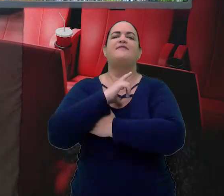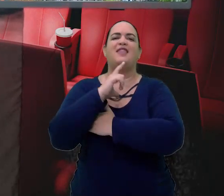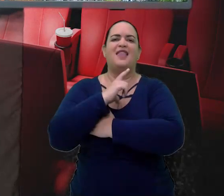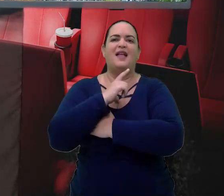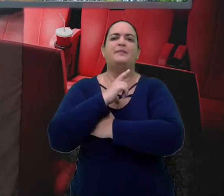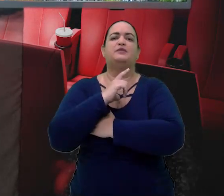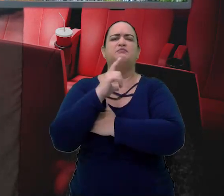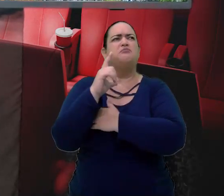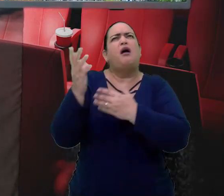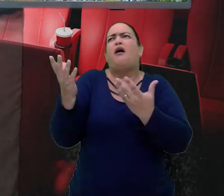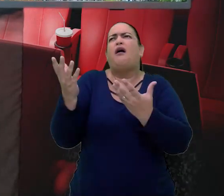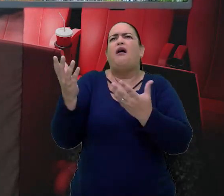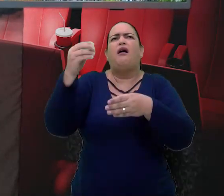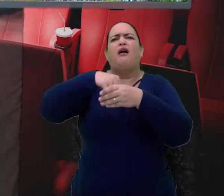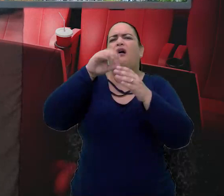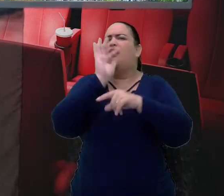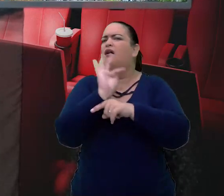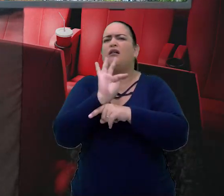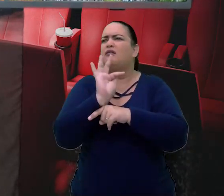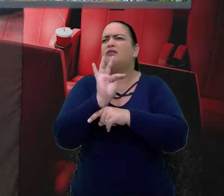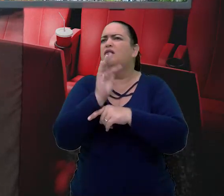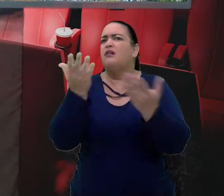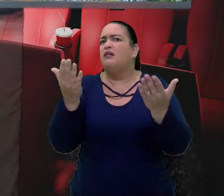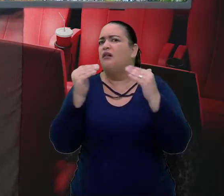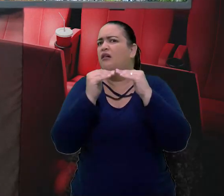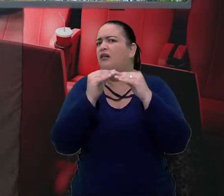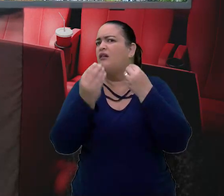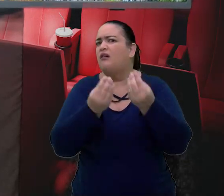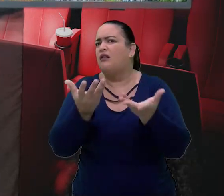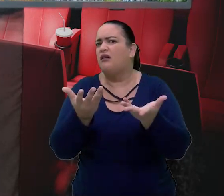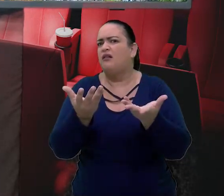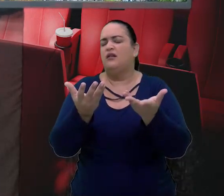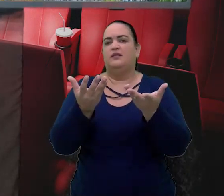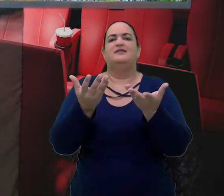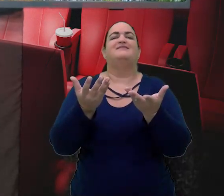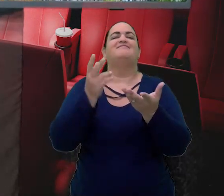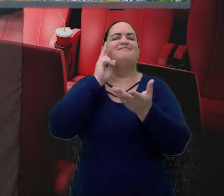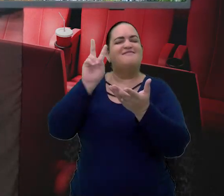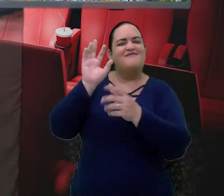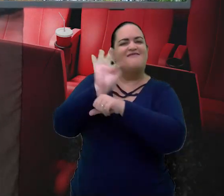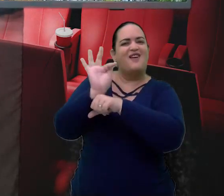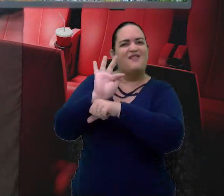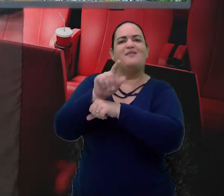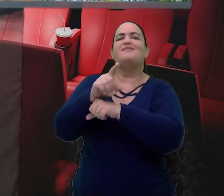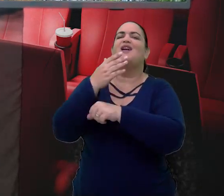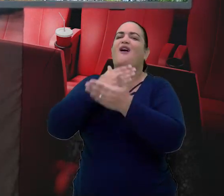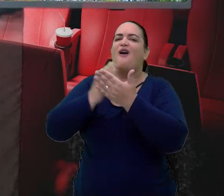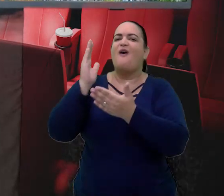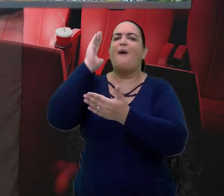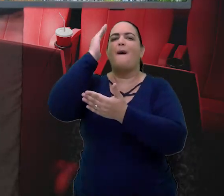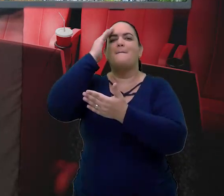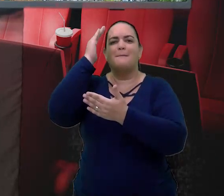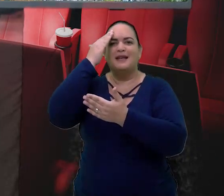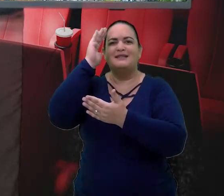perceber, assistindo ao filme, quando você começa vendo as cenas, você vai entender um pouquinho sobre o que é ecologia, sobre o que é desmatamento